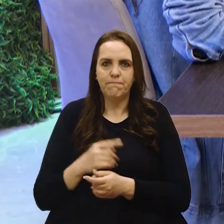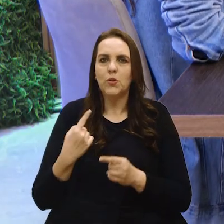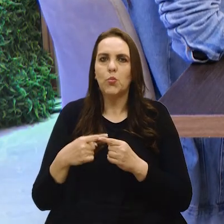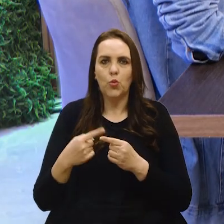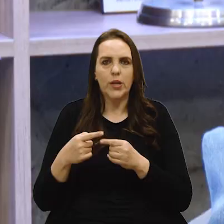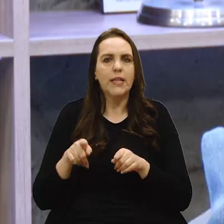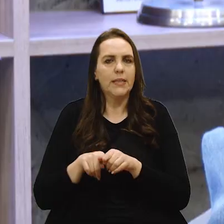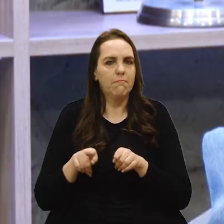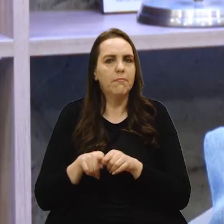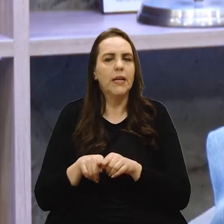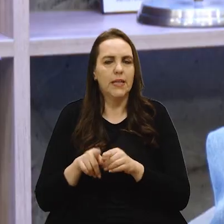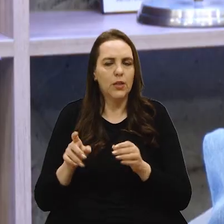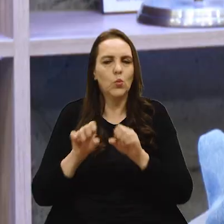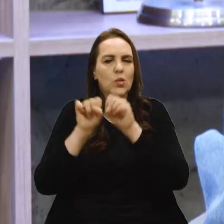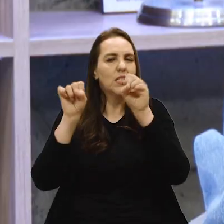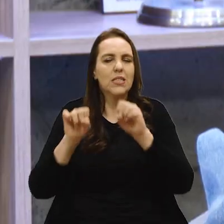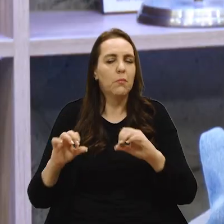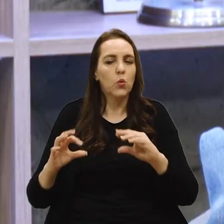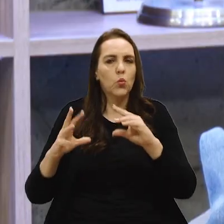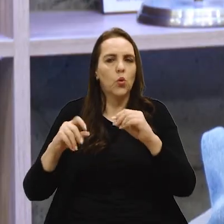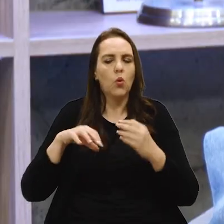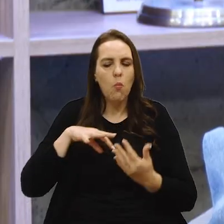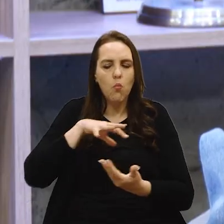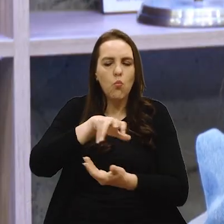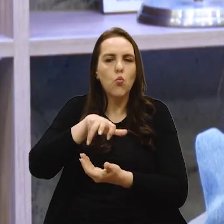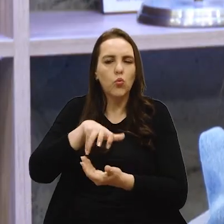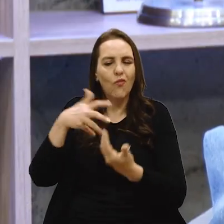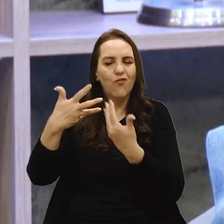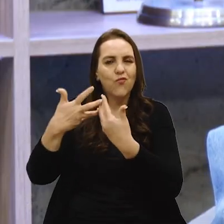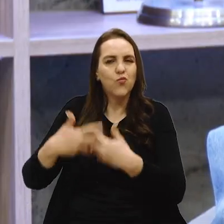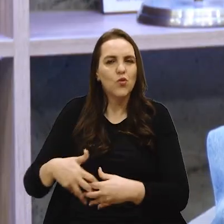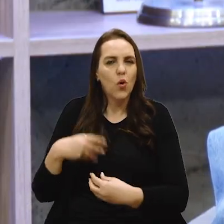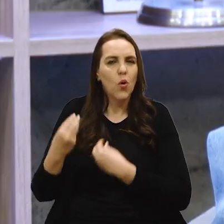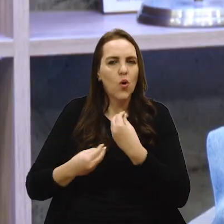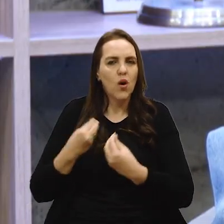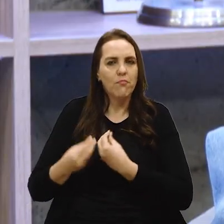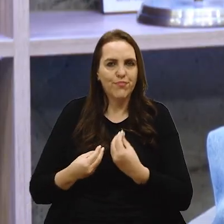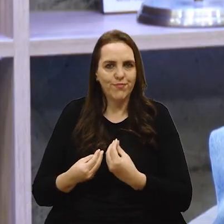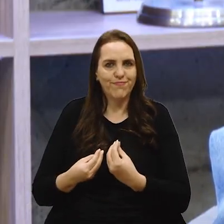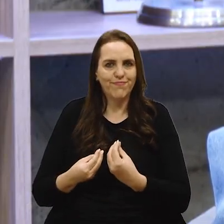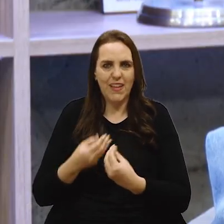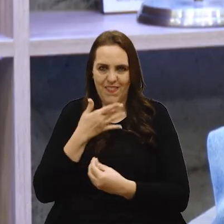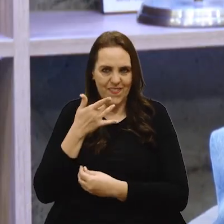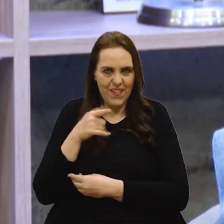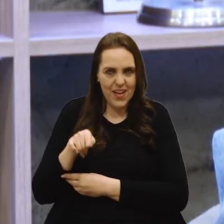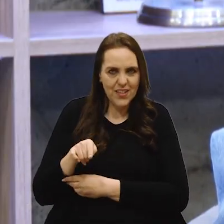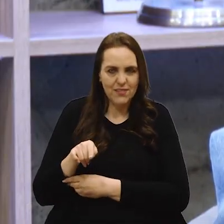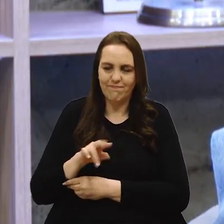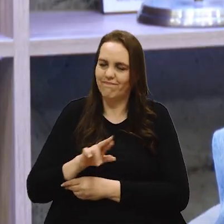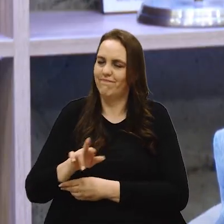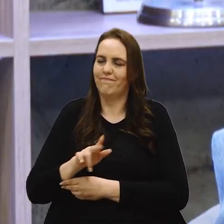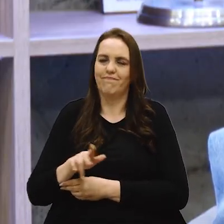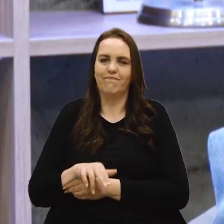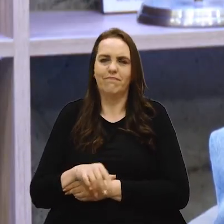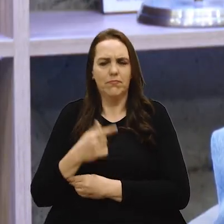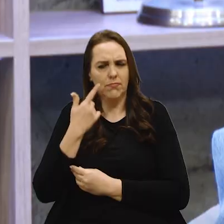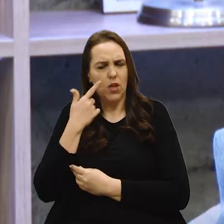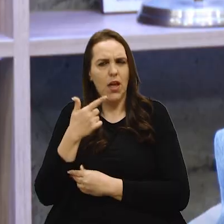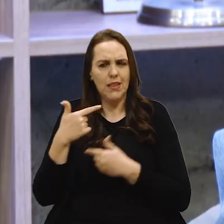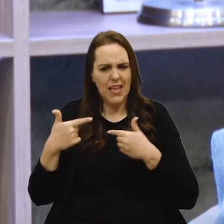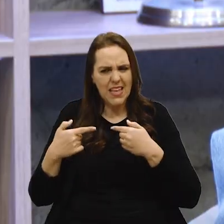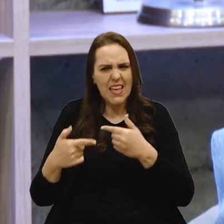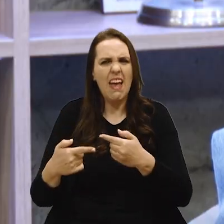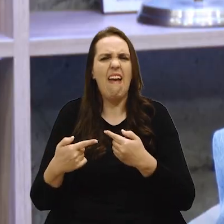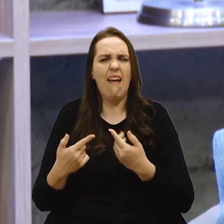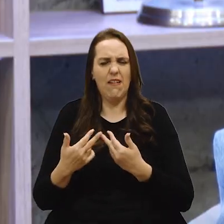porque o sistema do mundo também não é fácil, né? Se tu para e olha e vê tantas